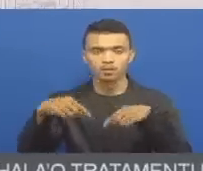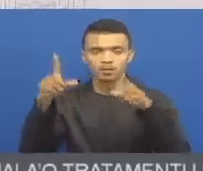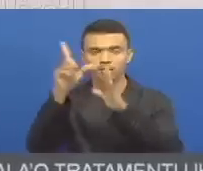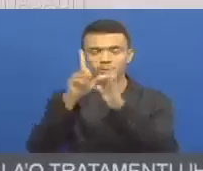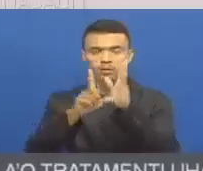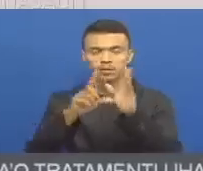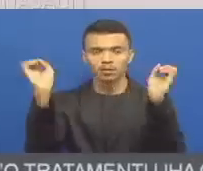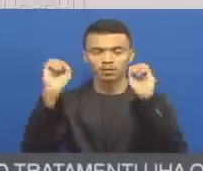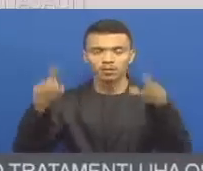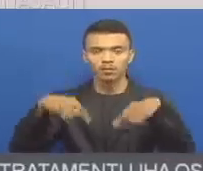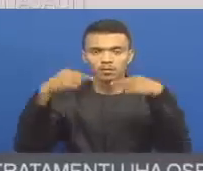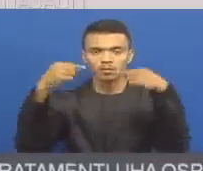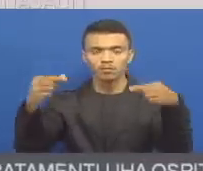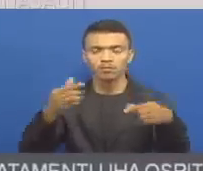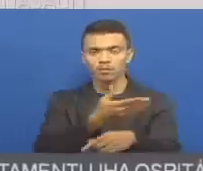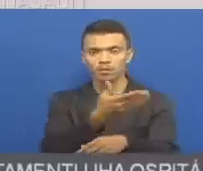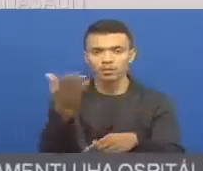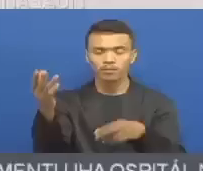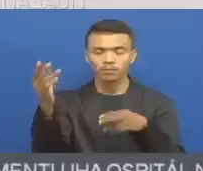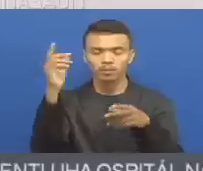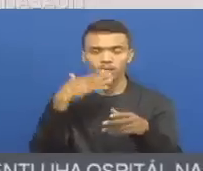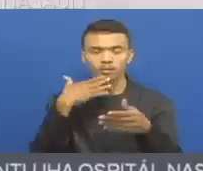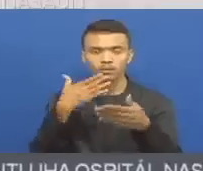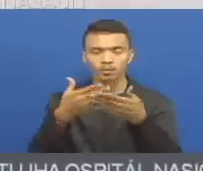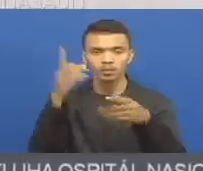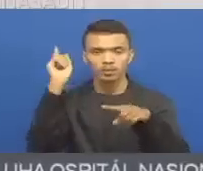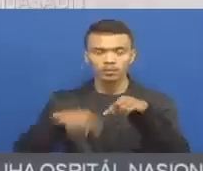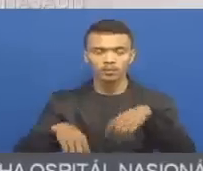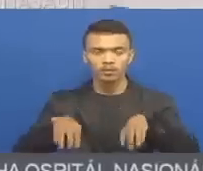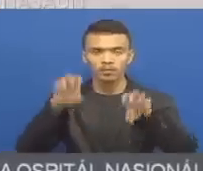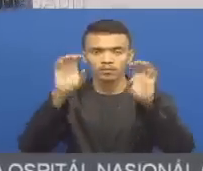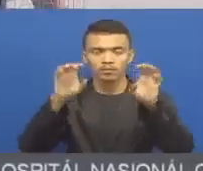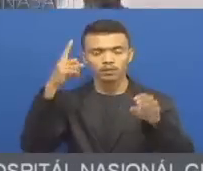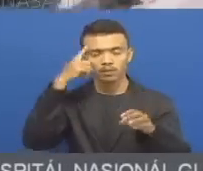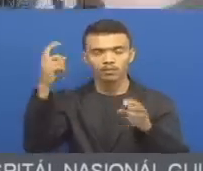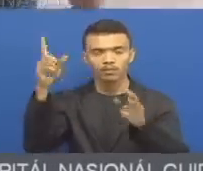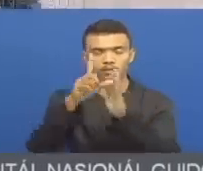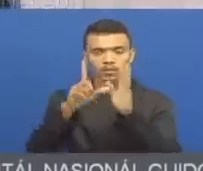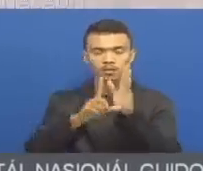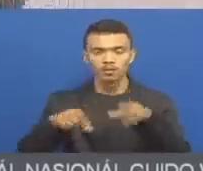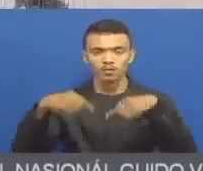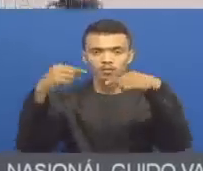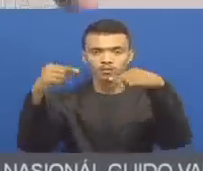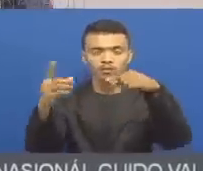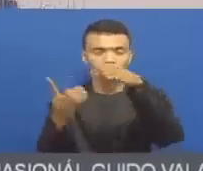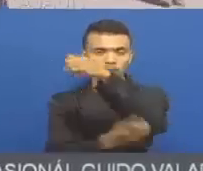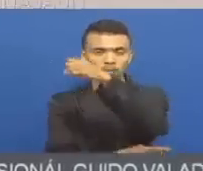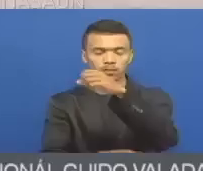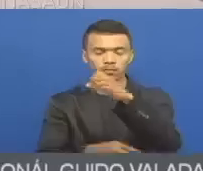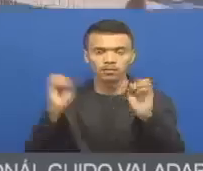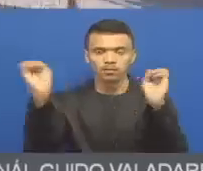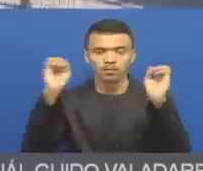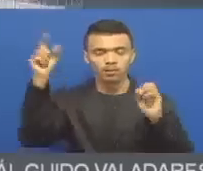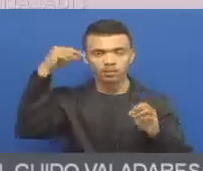na lei Rassic Bando e a lei de Rassic Bando. Também a lei de Rassic Bando foi a sanção de Rassic Bando. Mas nira quando la comprende quando va